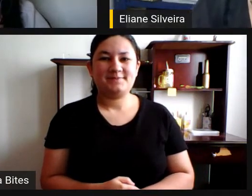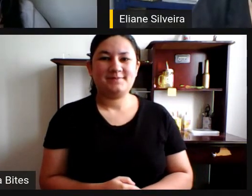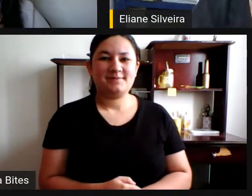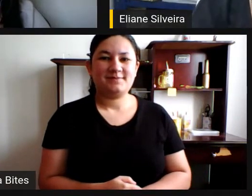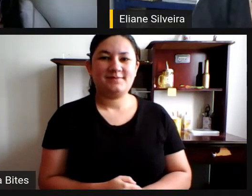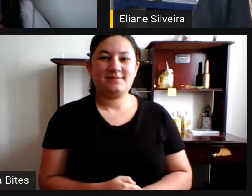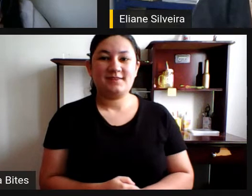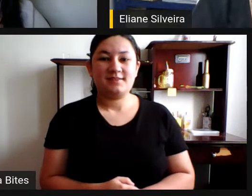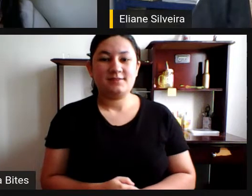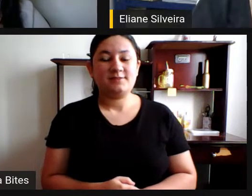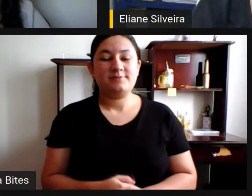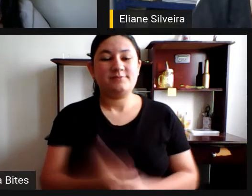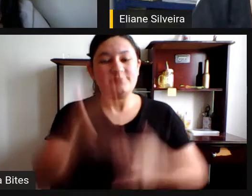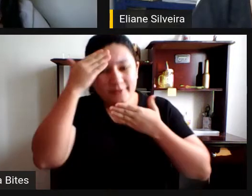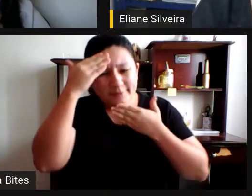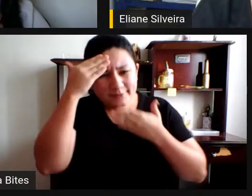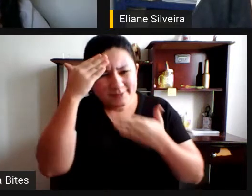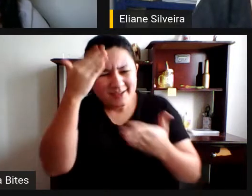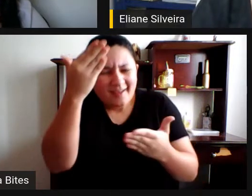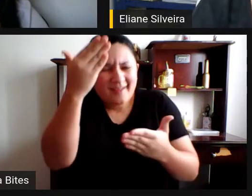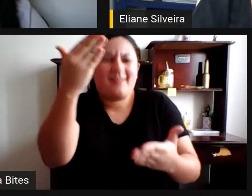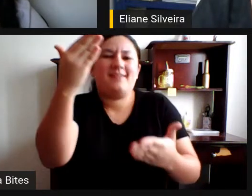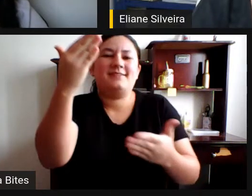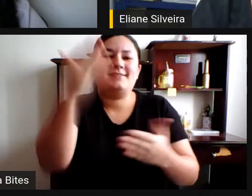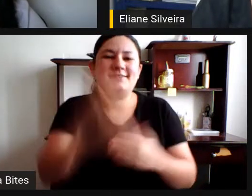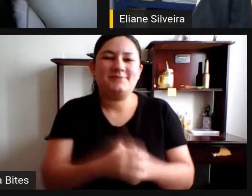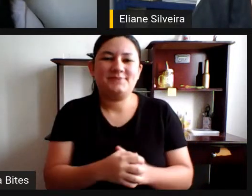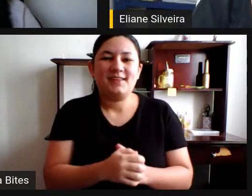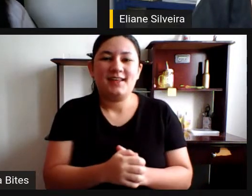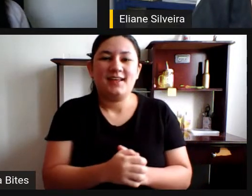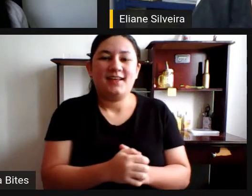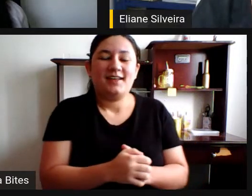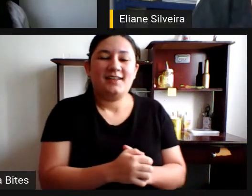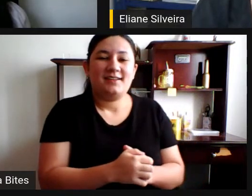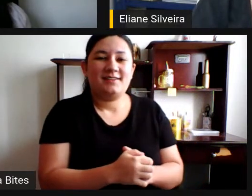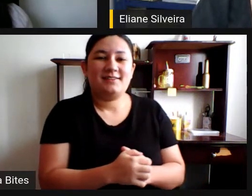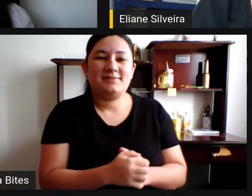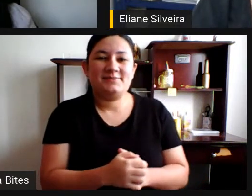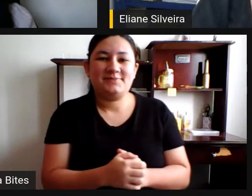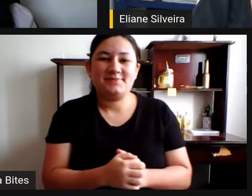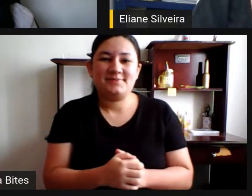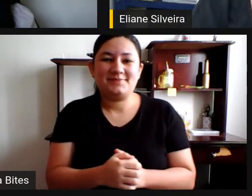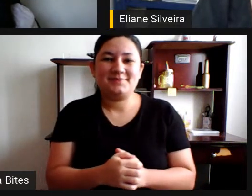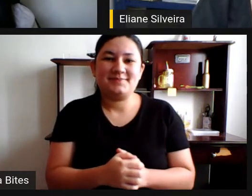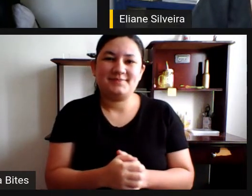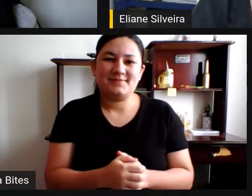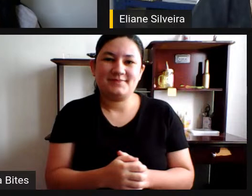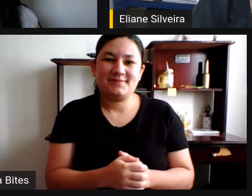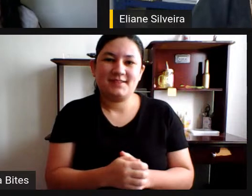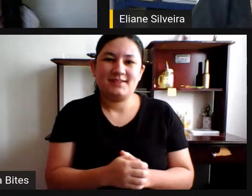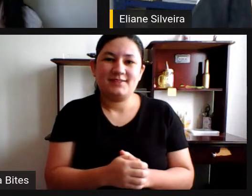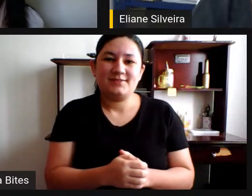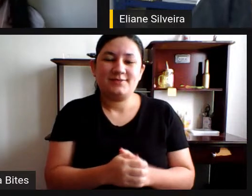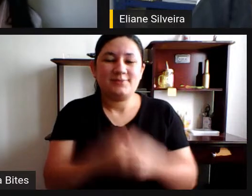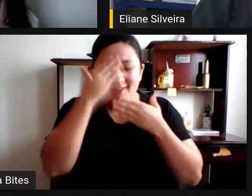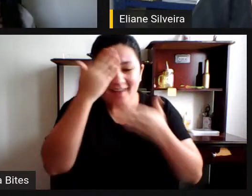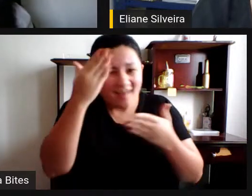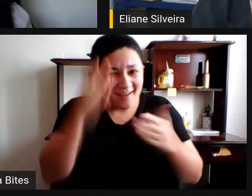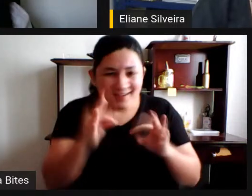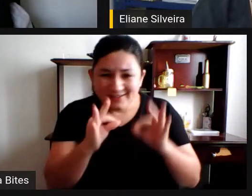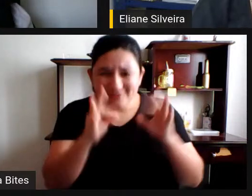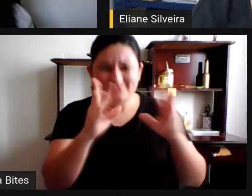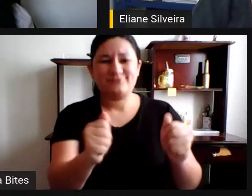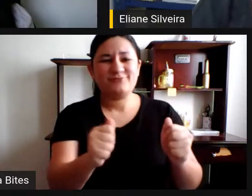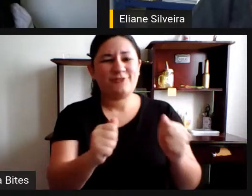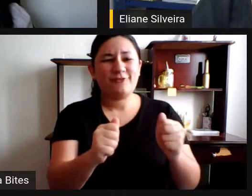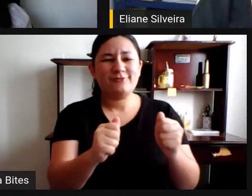E eu agradeço imensamente, já, para começar os trabalhos, a esse evento organizado